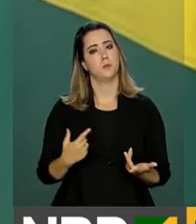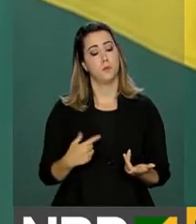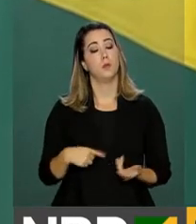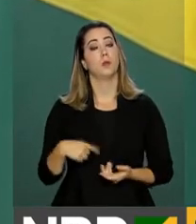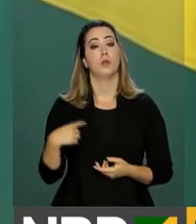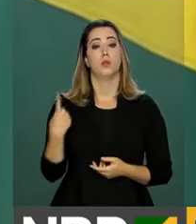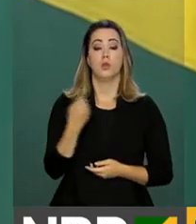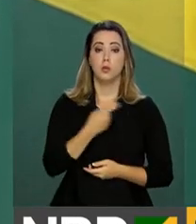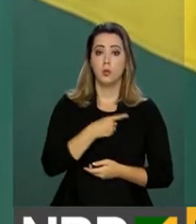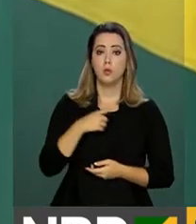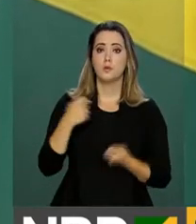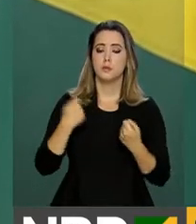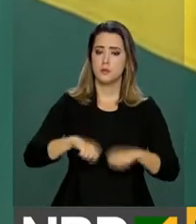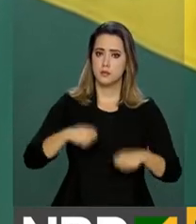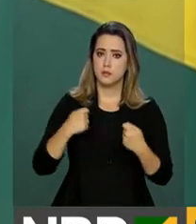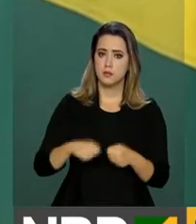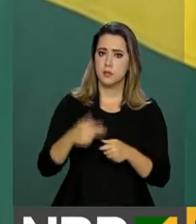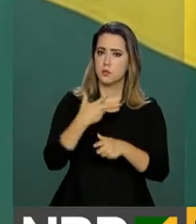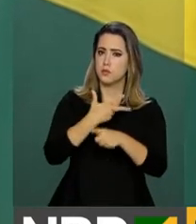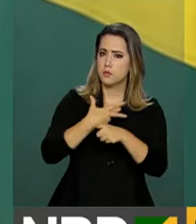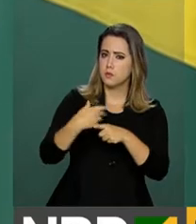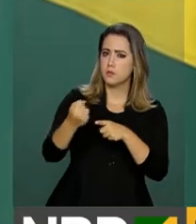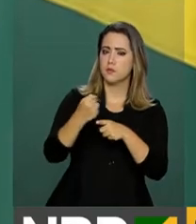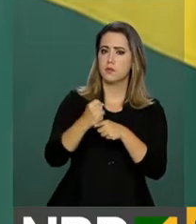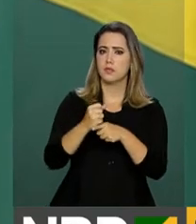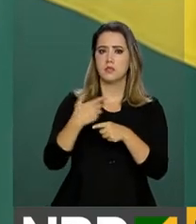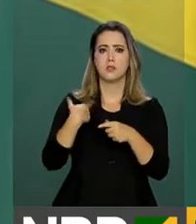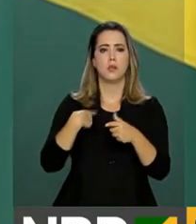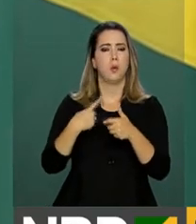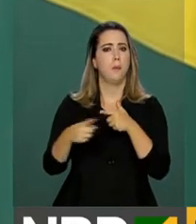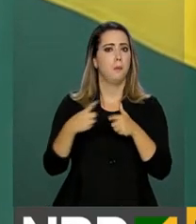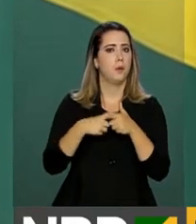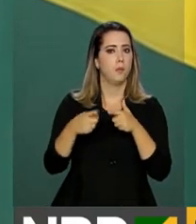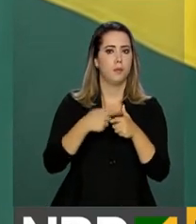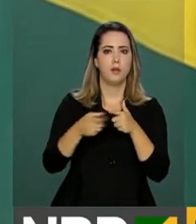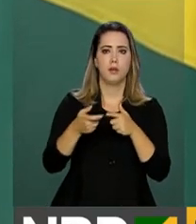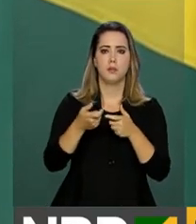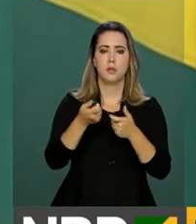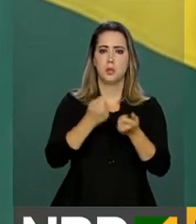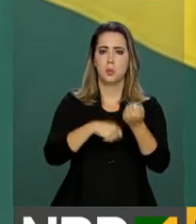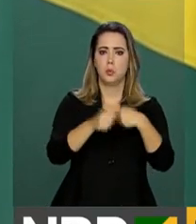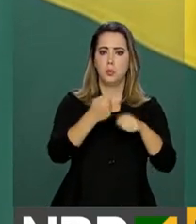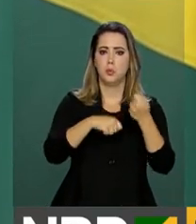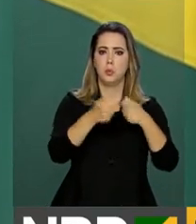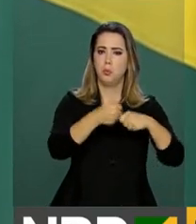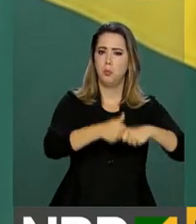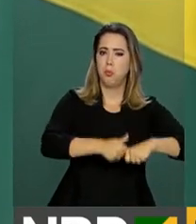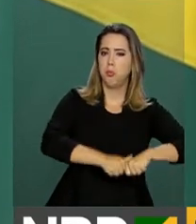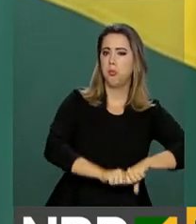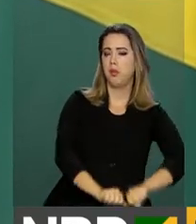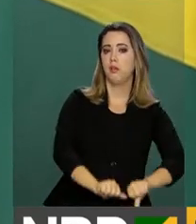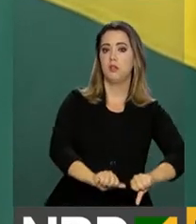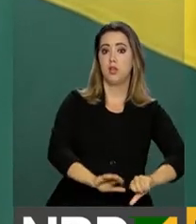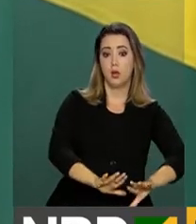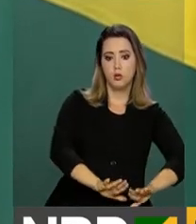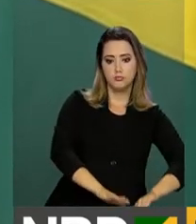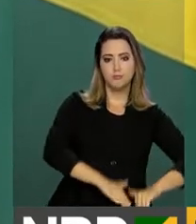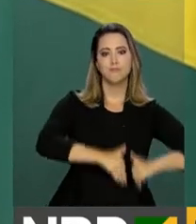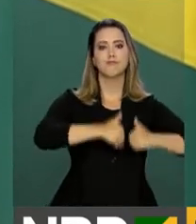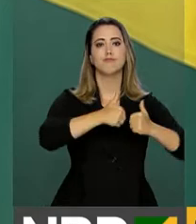tivemos que vencer uma brutal recessão e ver se dá à recessão